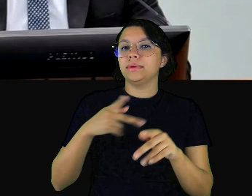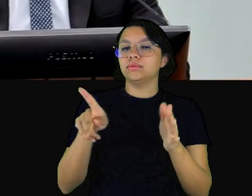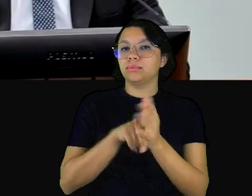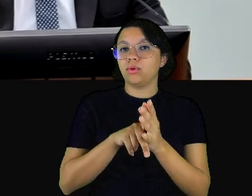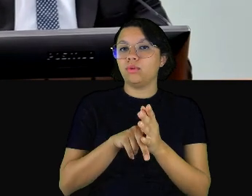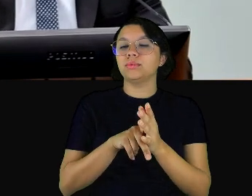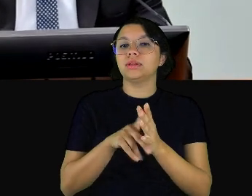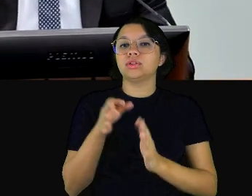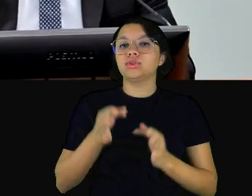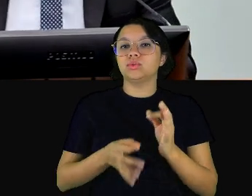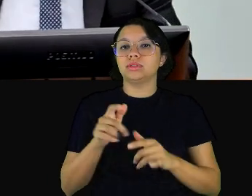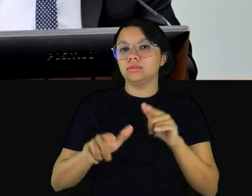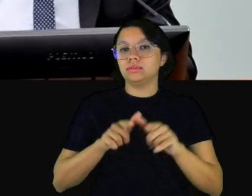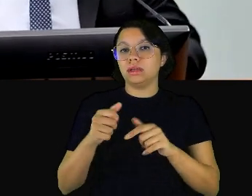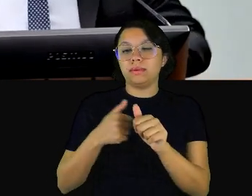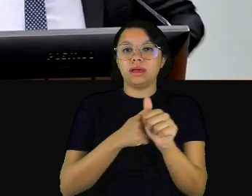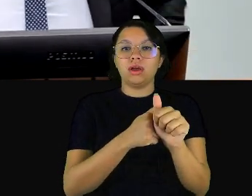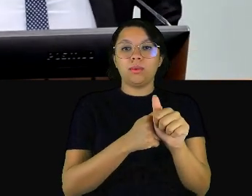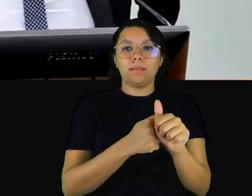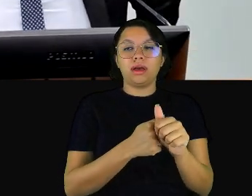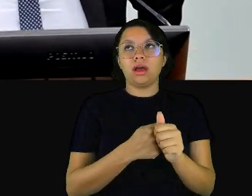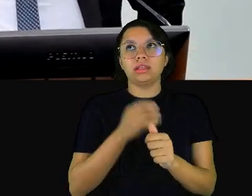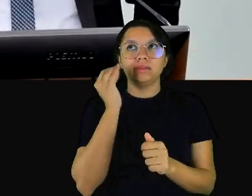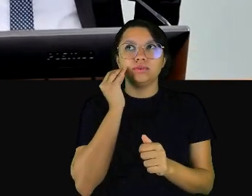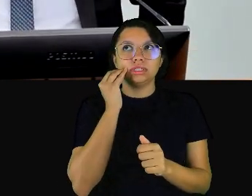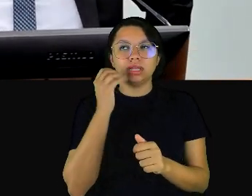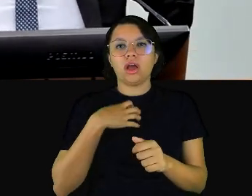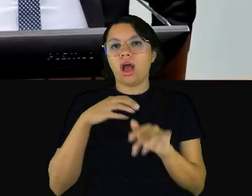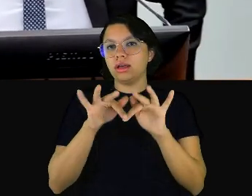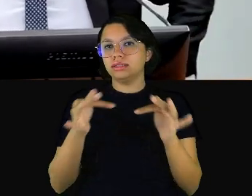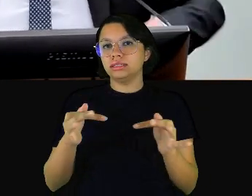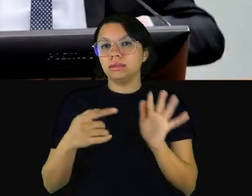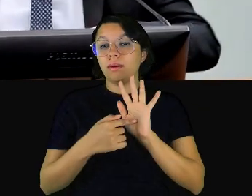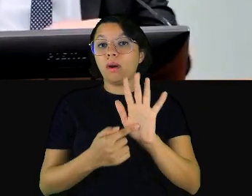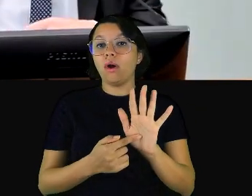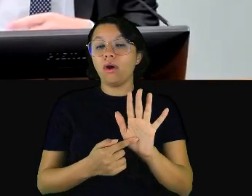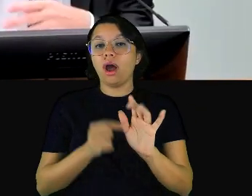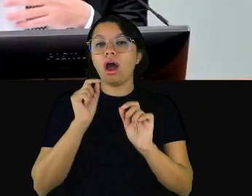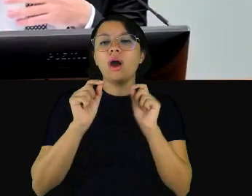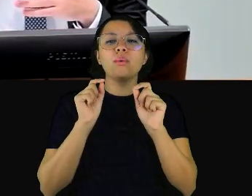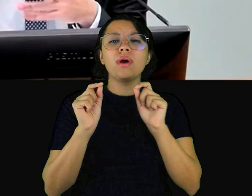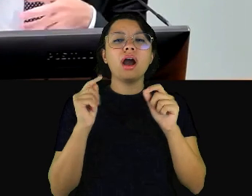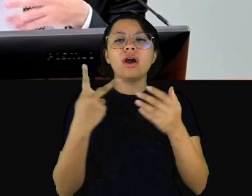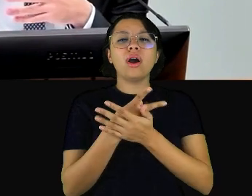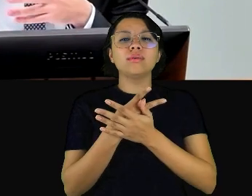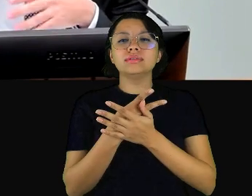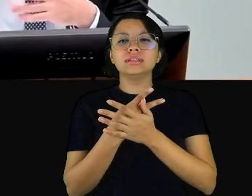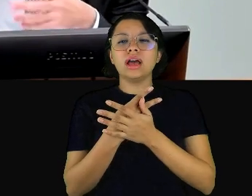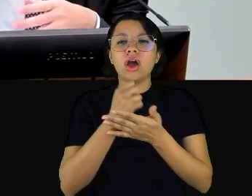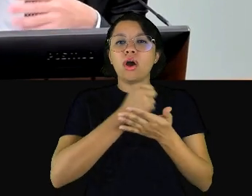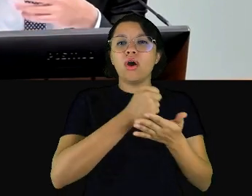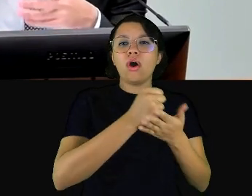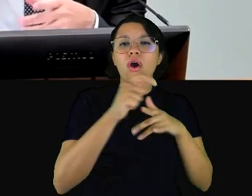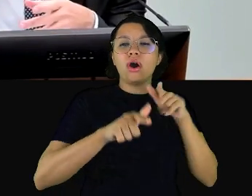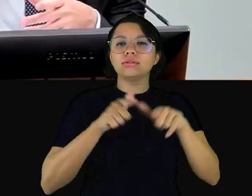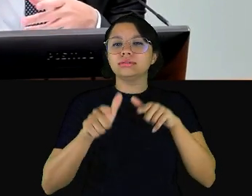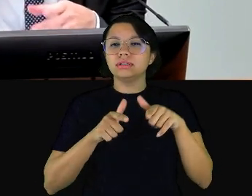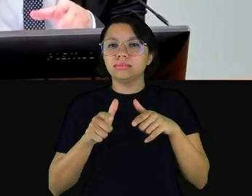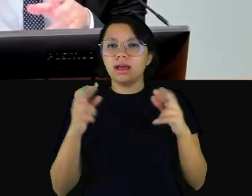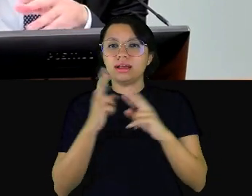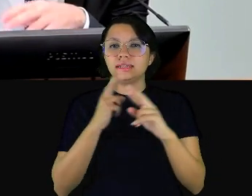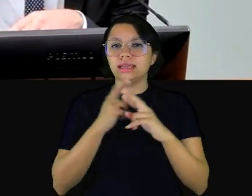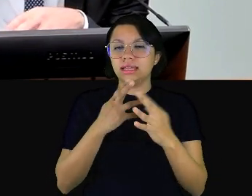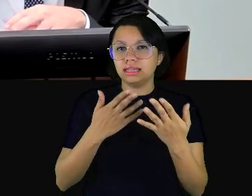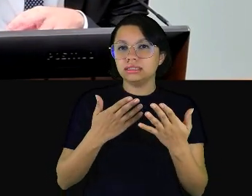acompanhando, mas eu vou tentar, de uma forma simples, né, demonstrar o que acontece no contrato de trabalho